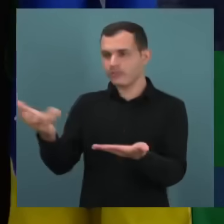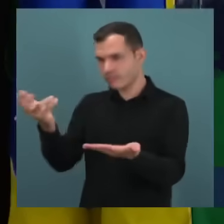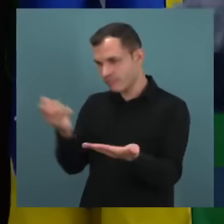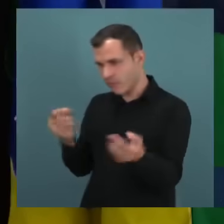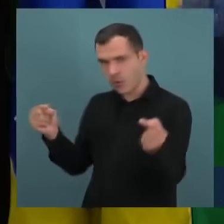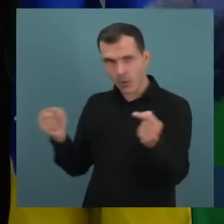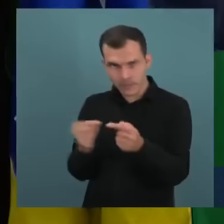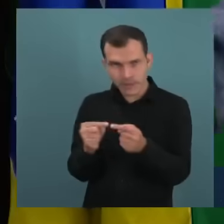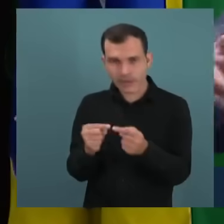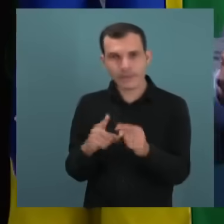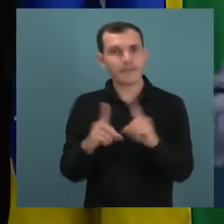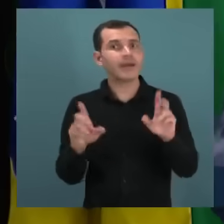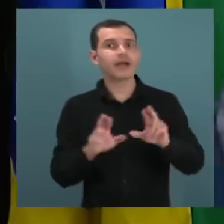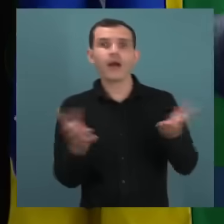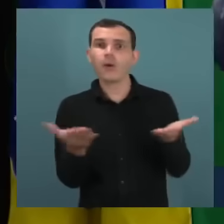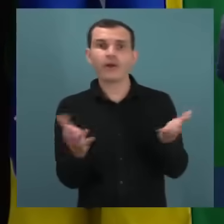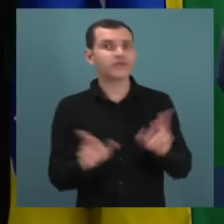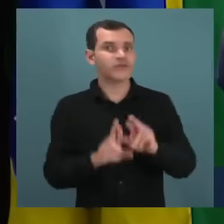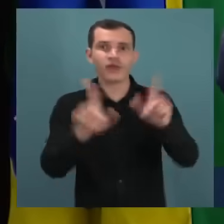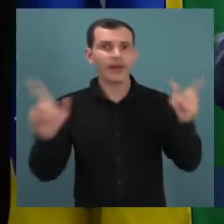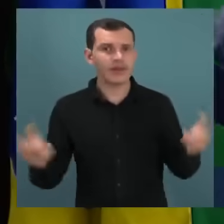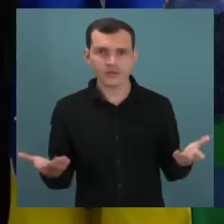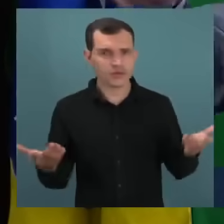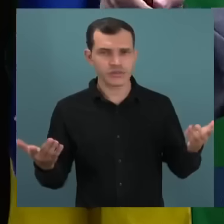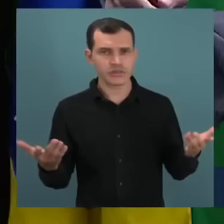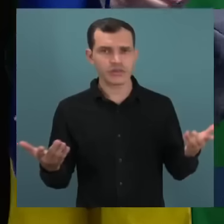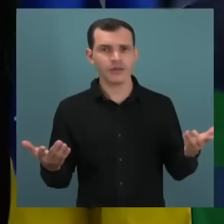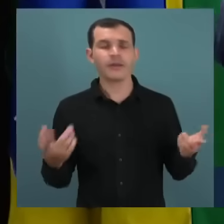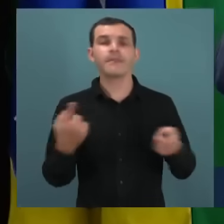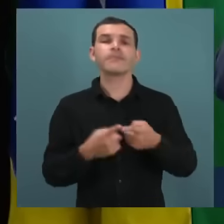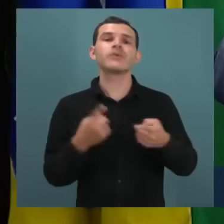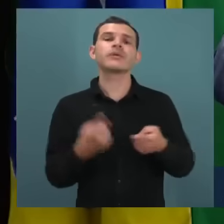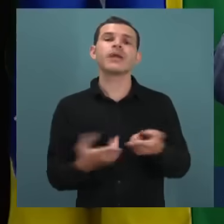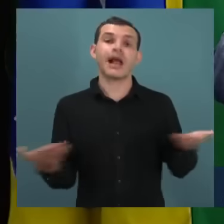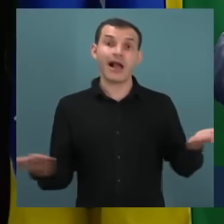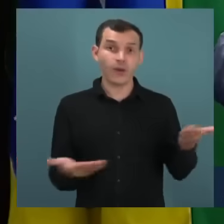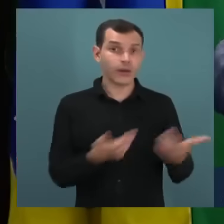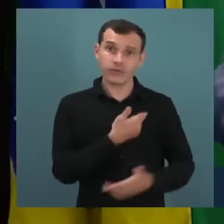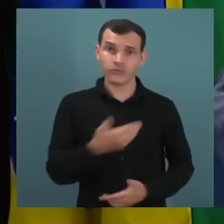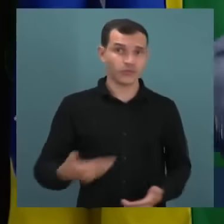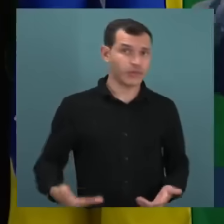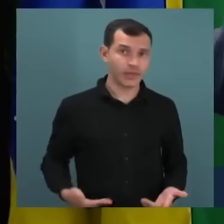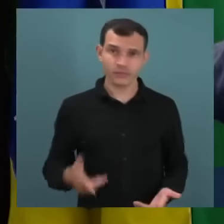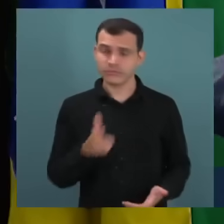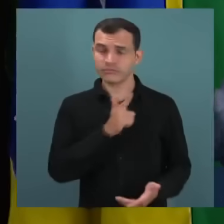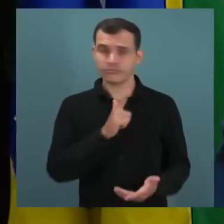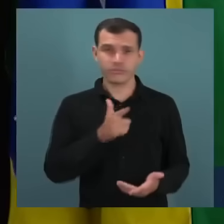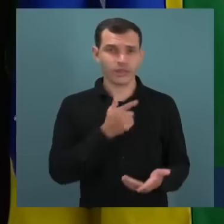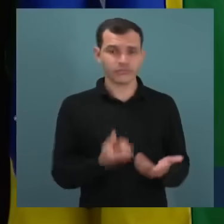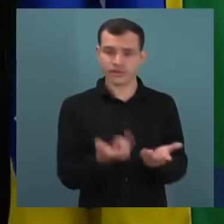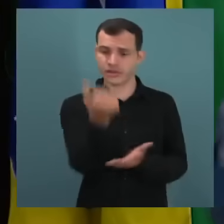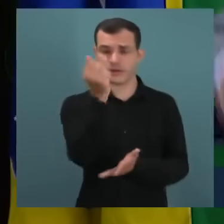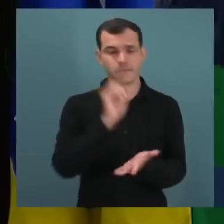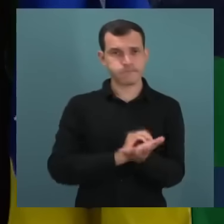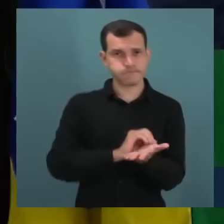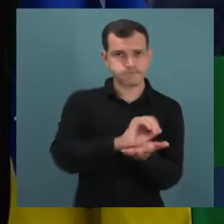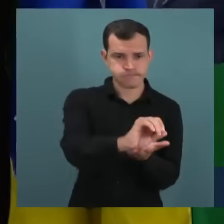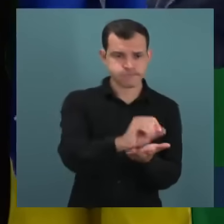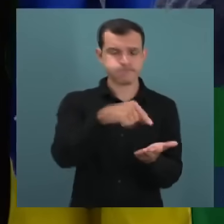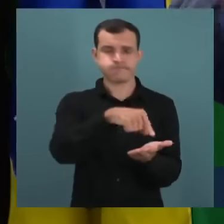correndo atrás do próprio rabo, porque é renitente este governo apresentar um orçamento superestimado na receita